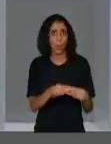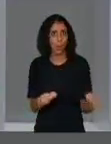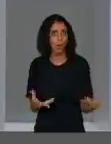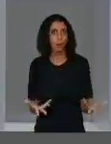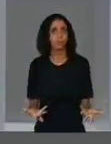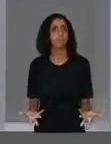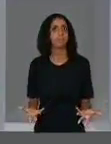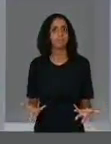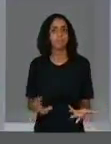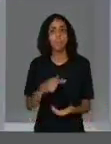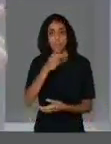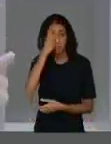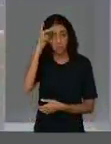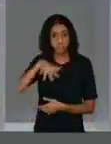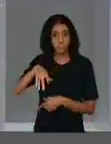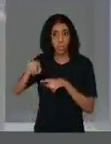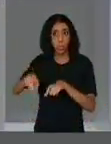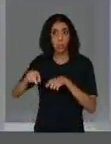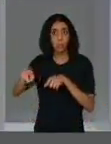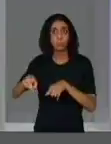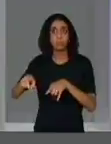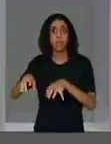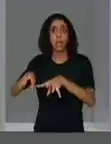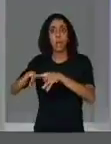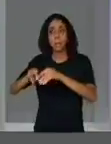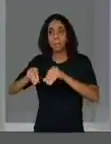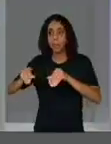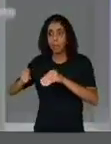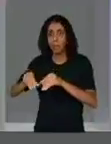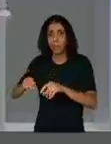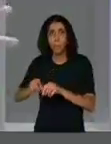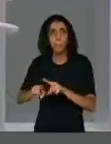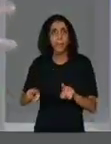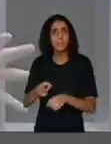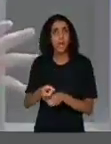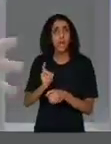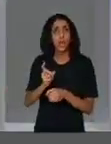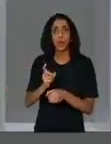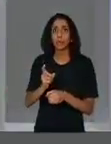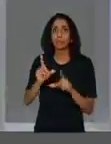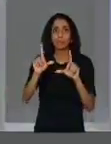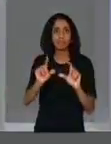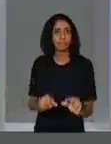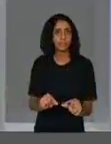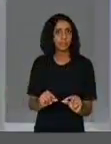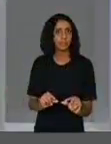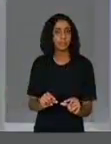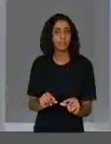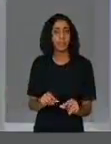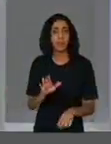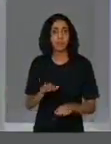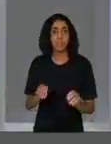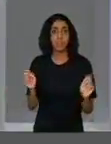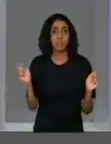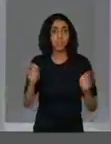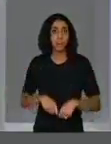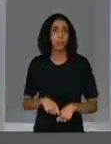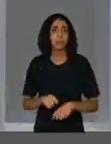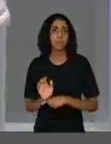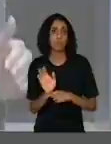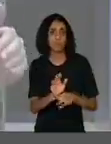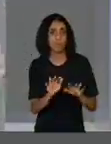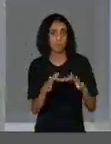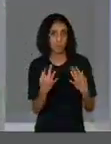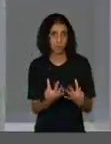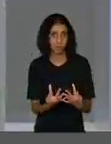estão plantando cada vez mais e melhor e sobrando menos. E às vezes não sobra para a manutenção das suas famílias. E